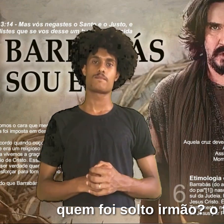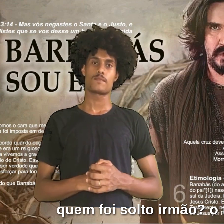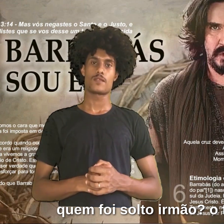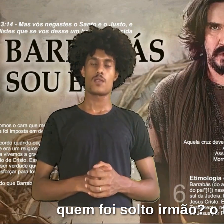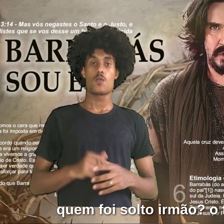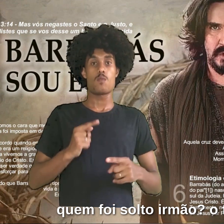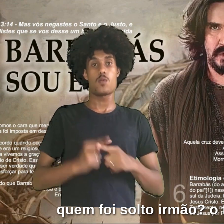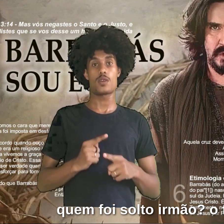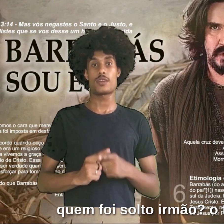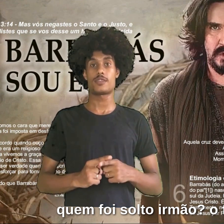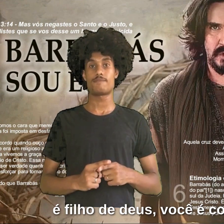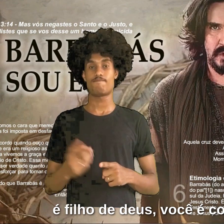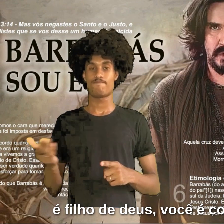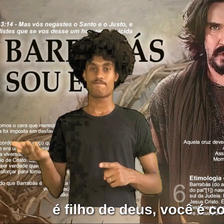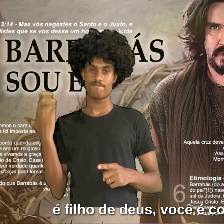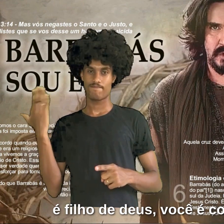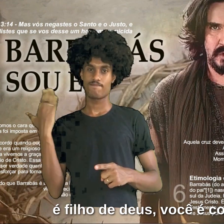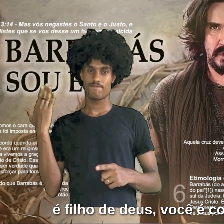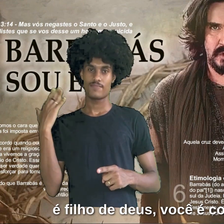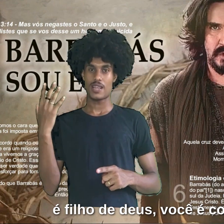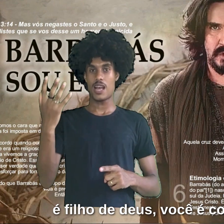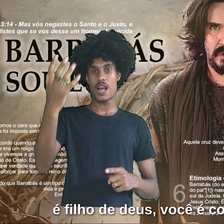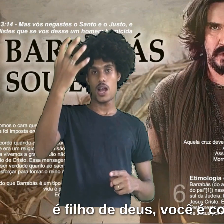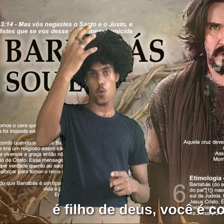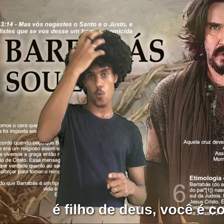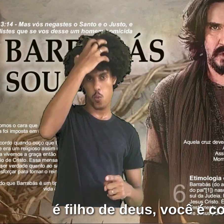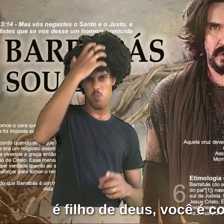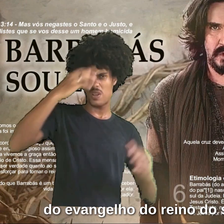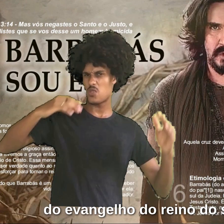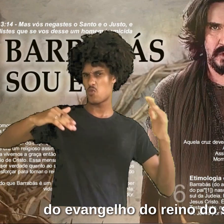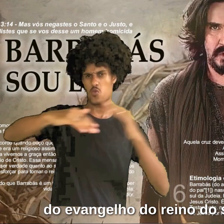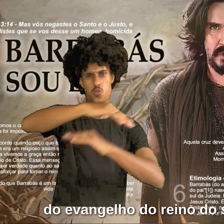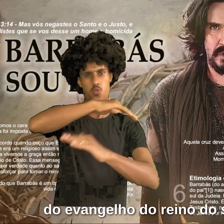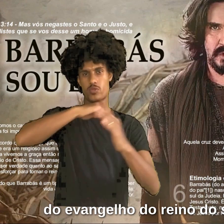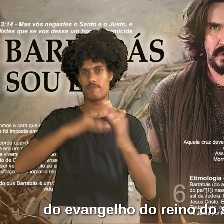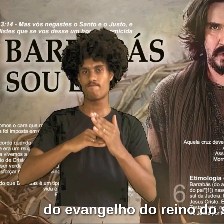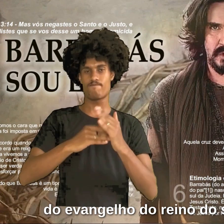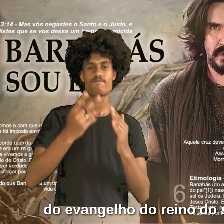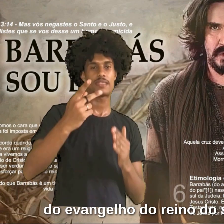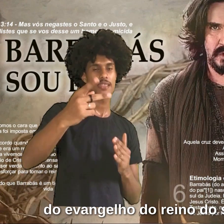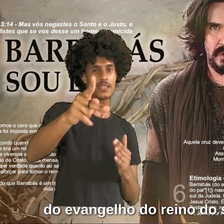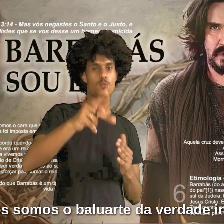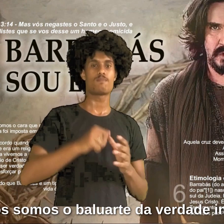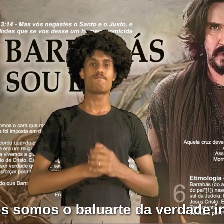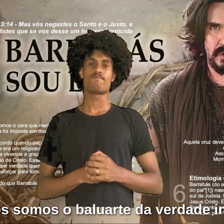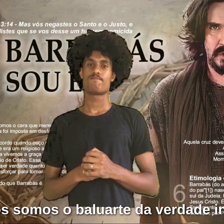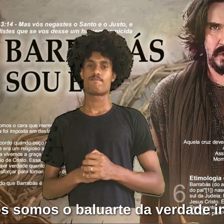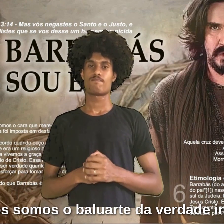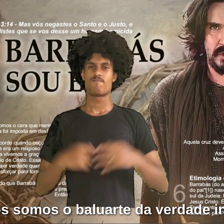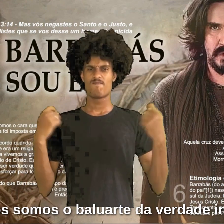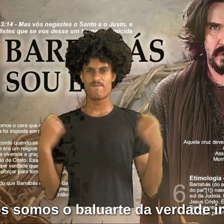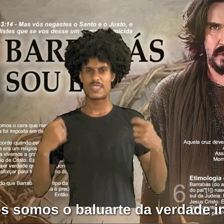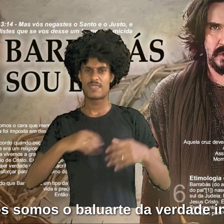O filho do pai. Você é filho de Deus. Você é como um emissário do evangelho do reino do Senhor Jesus Cristo. Nós somos o baluarte